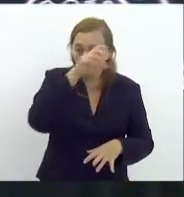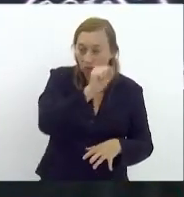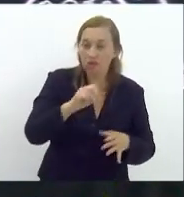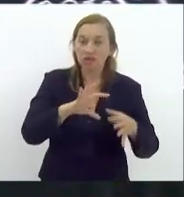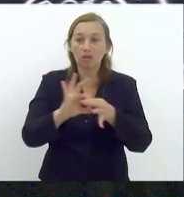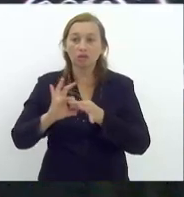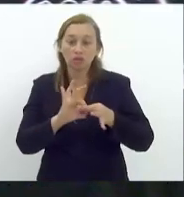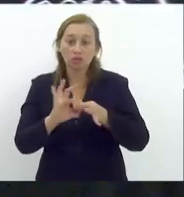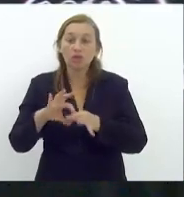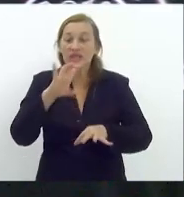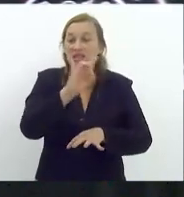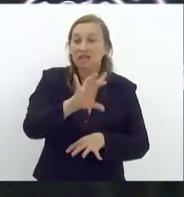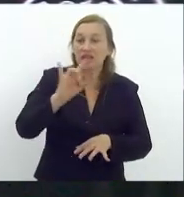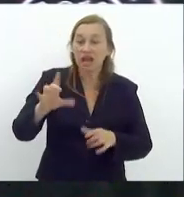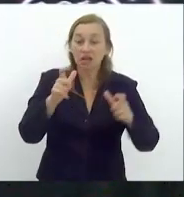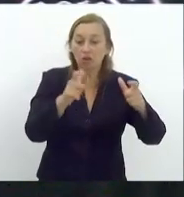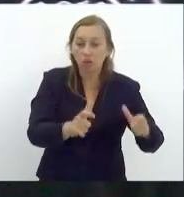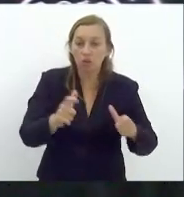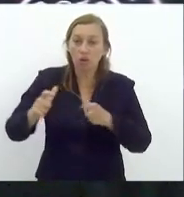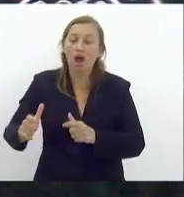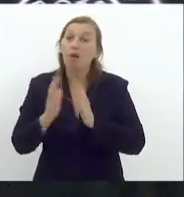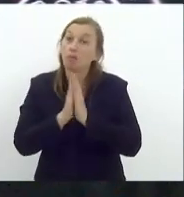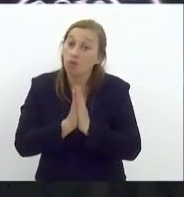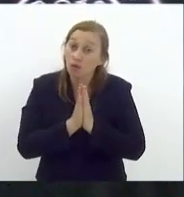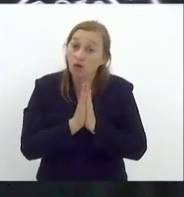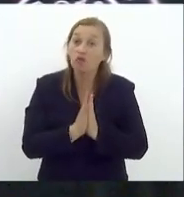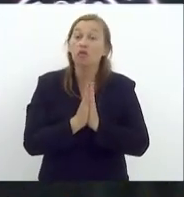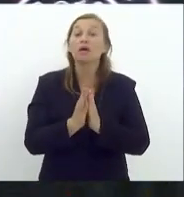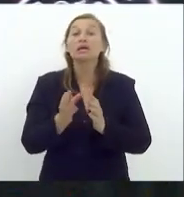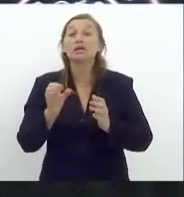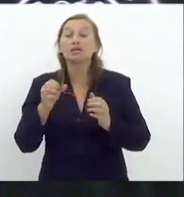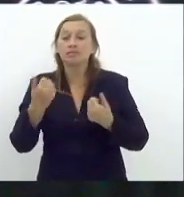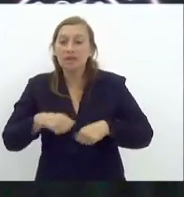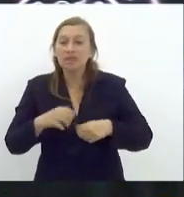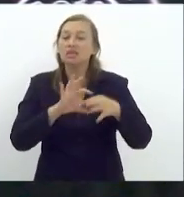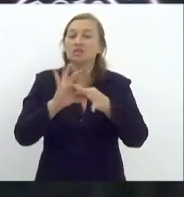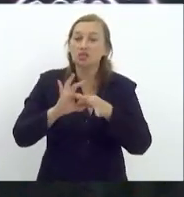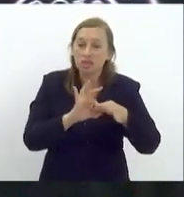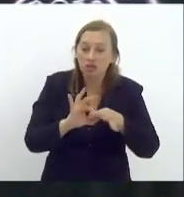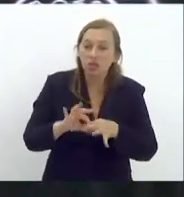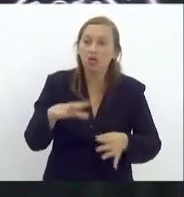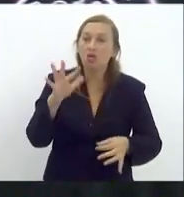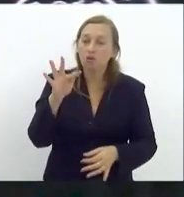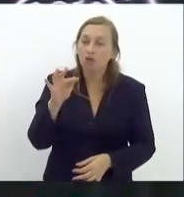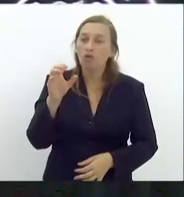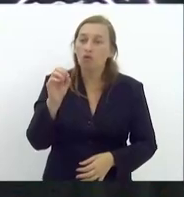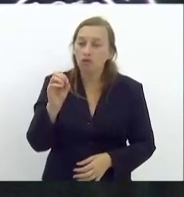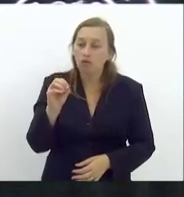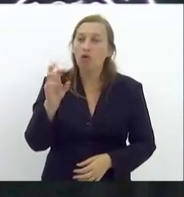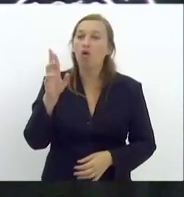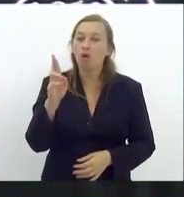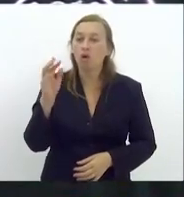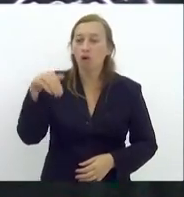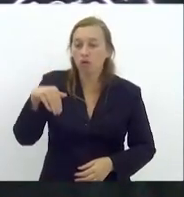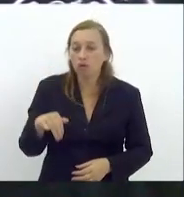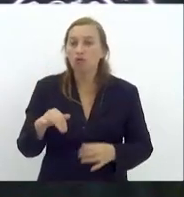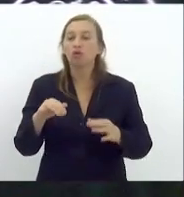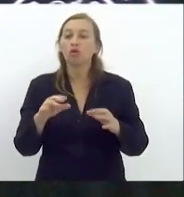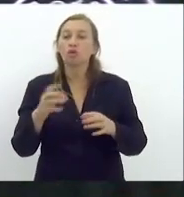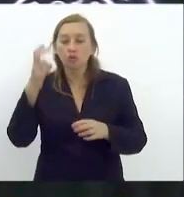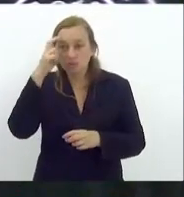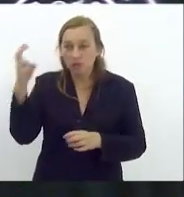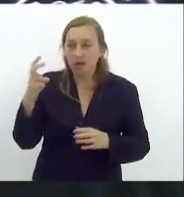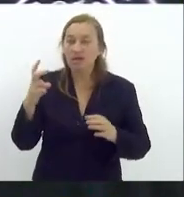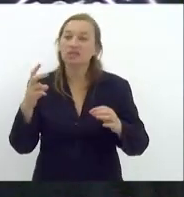união de cada localidade por favor gente se unam façam fora os culturais de suas cidades e se movimentam e procurem